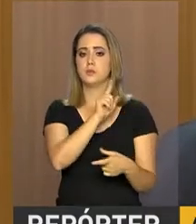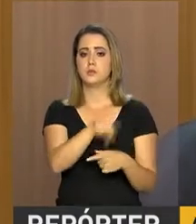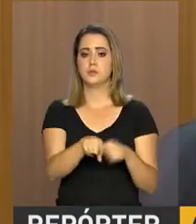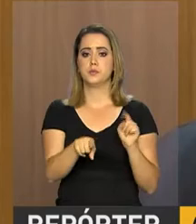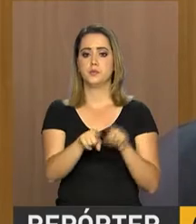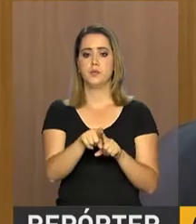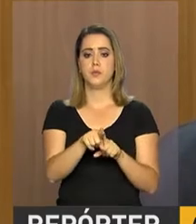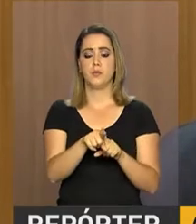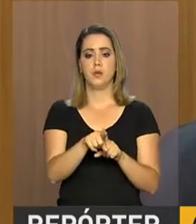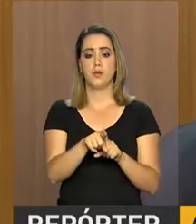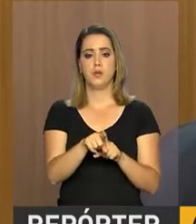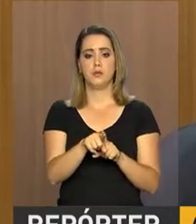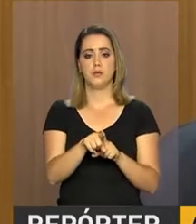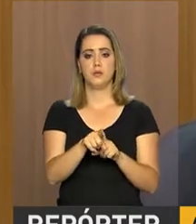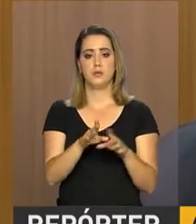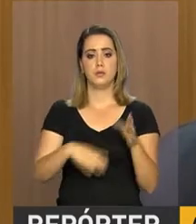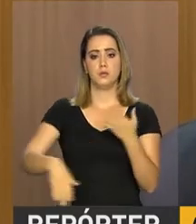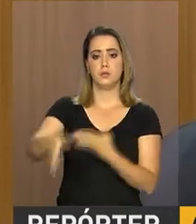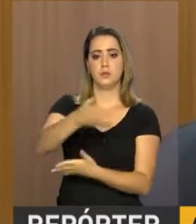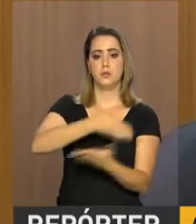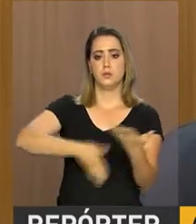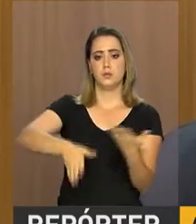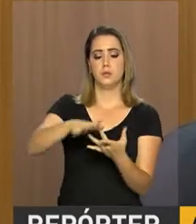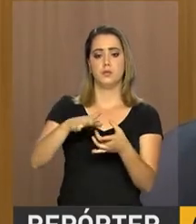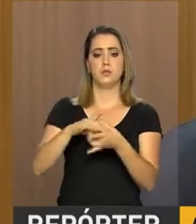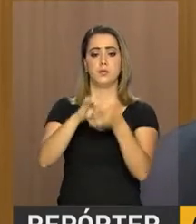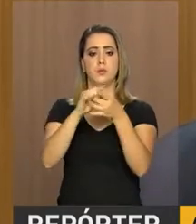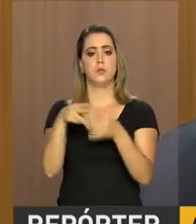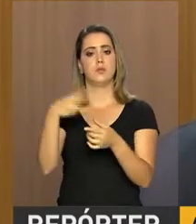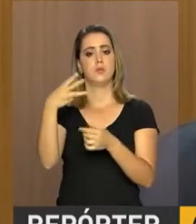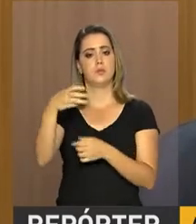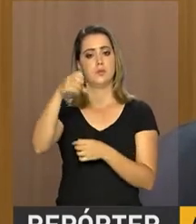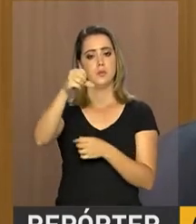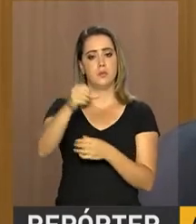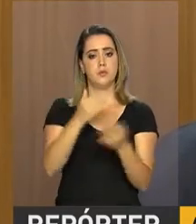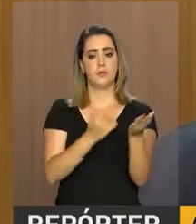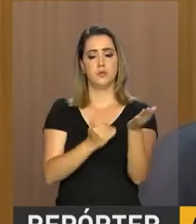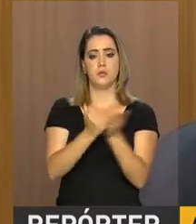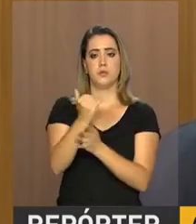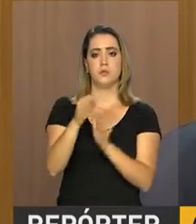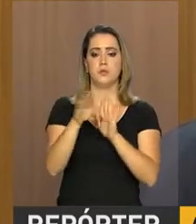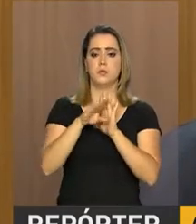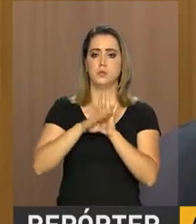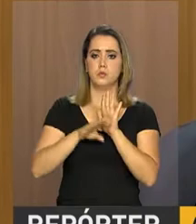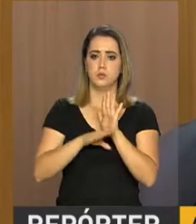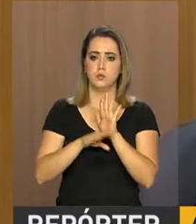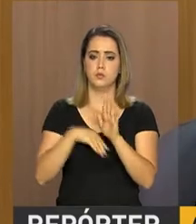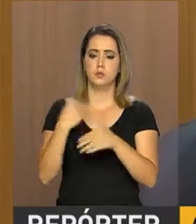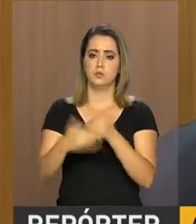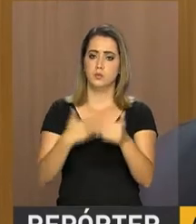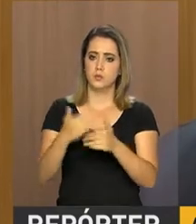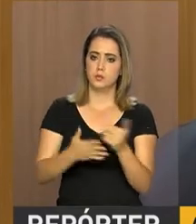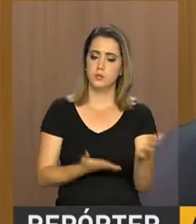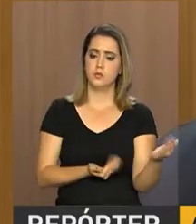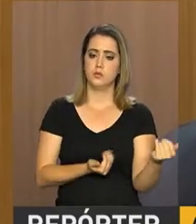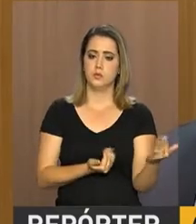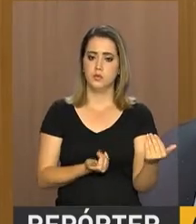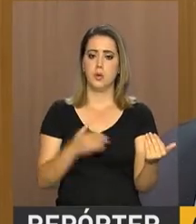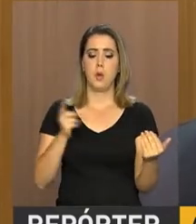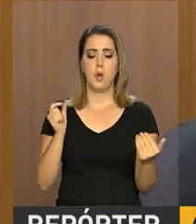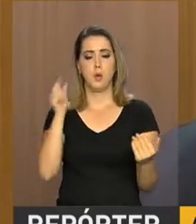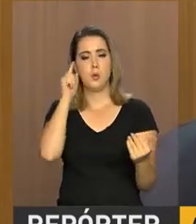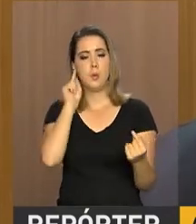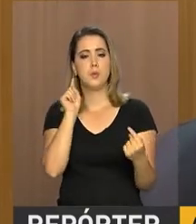responsável por articular as 39 iniciativas que são desenvolvidas pela juventude para a